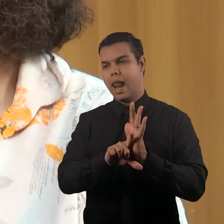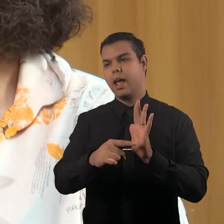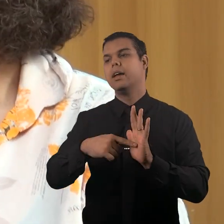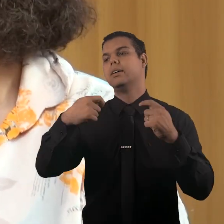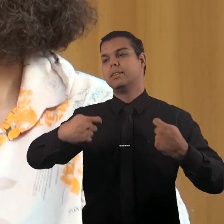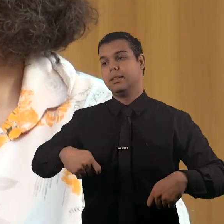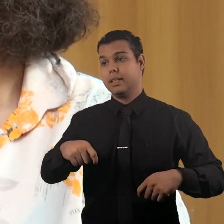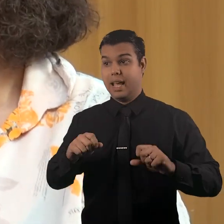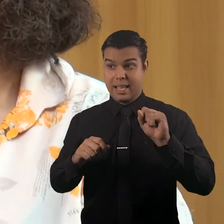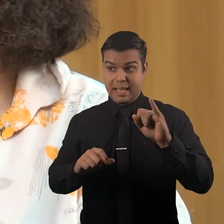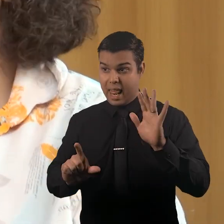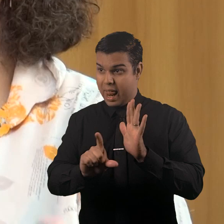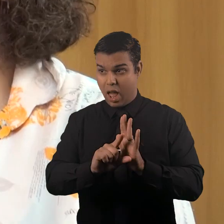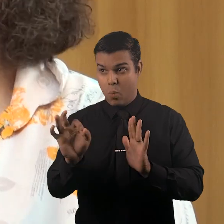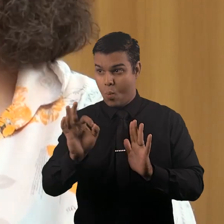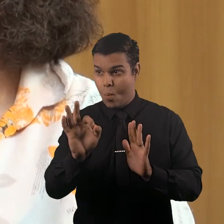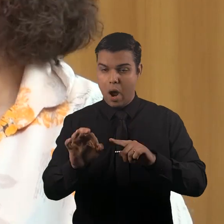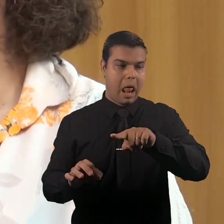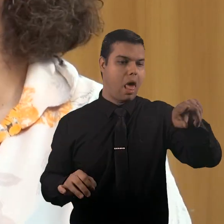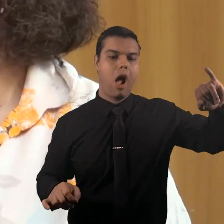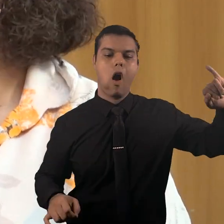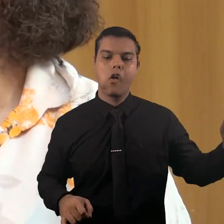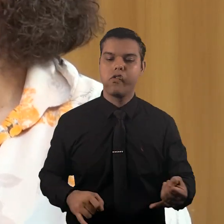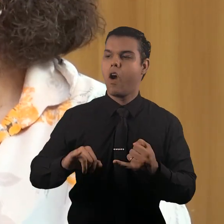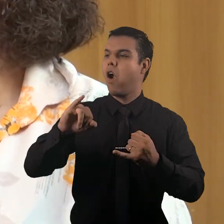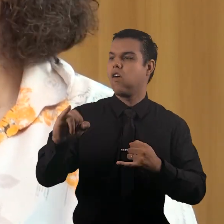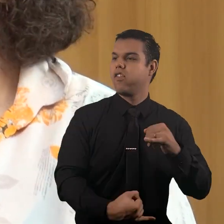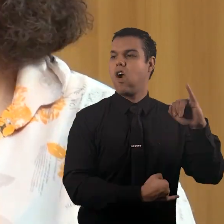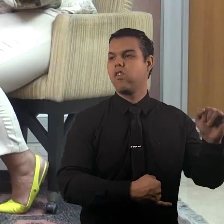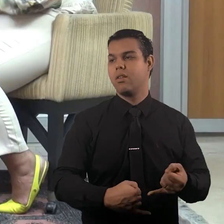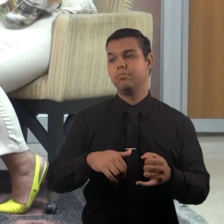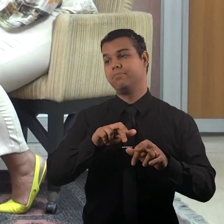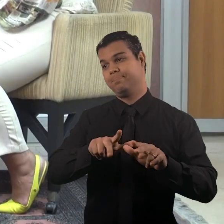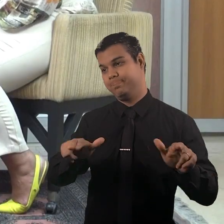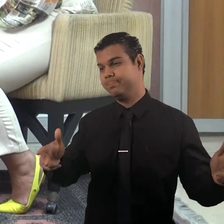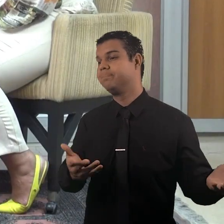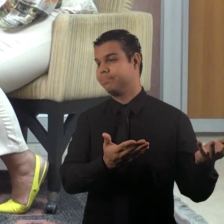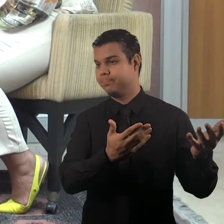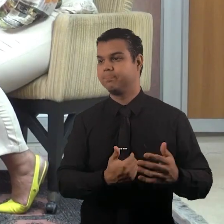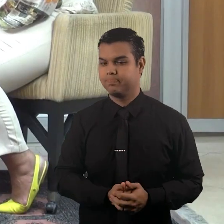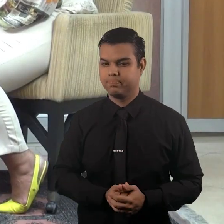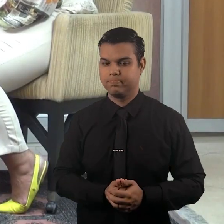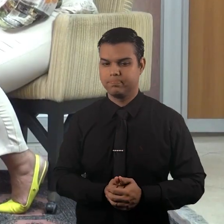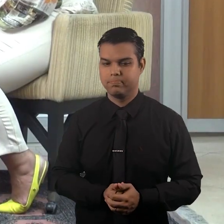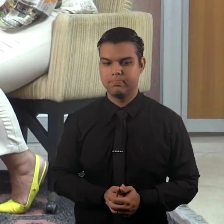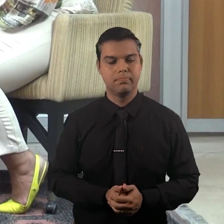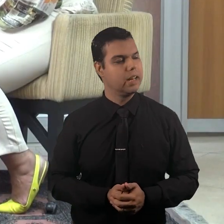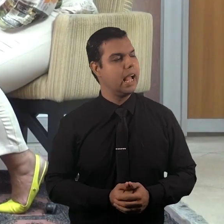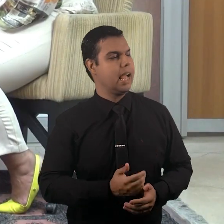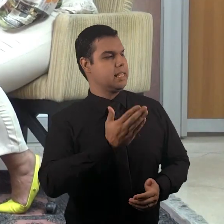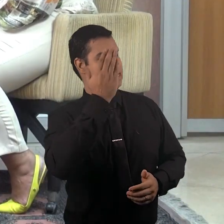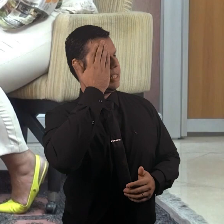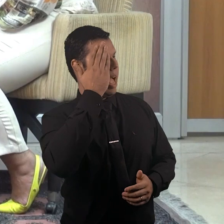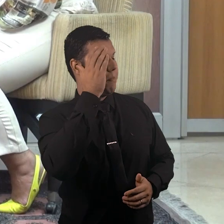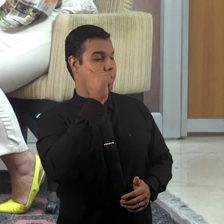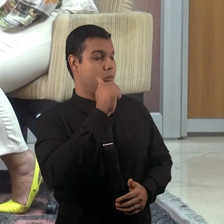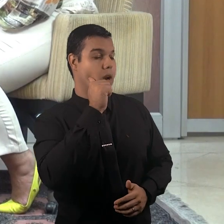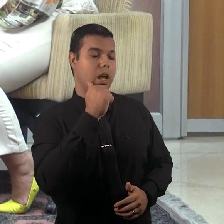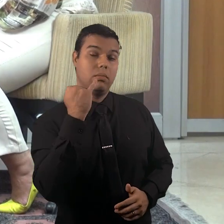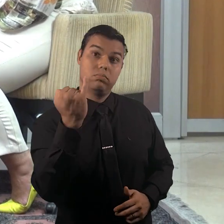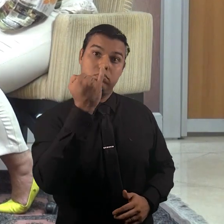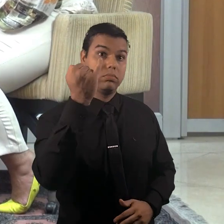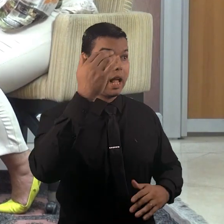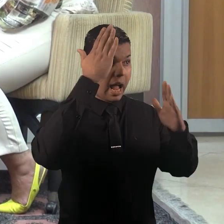Porque onde você não tem lei, você tem brecha para oportunidades imensas, né? A gente sabe o quanto o cabelo é importante para uma mulher,